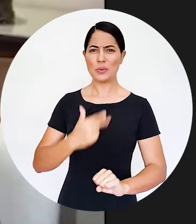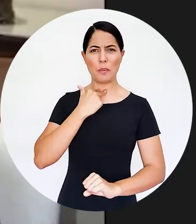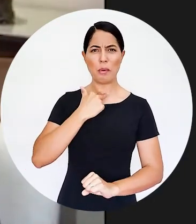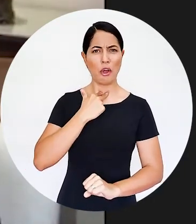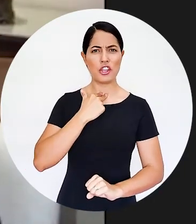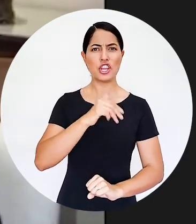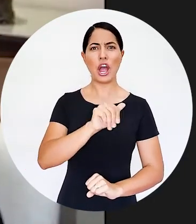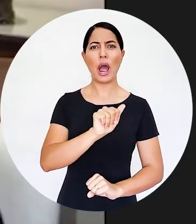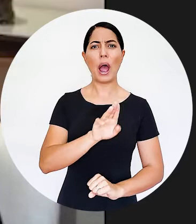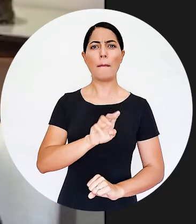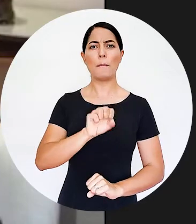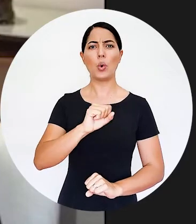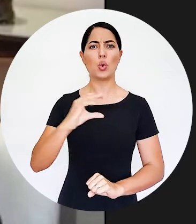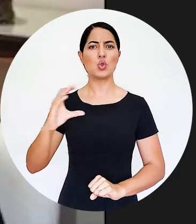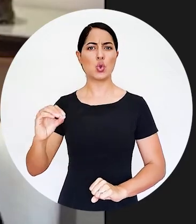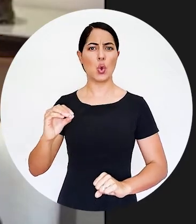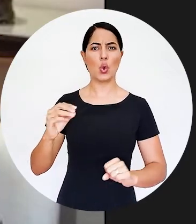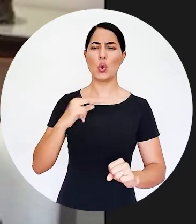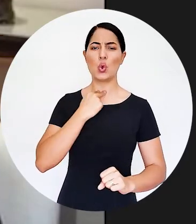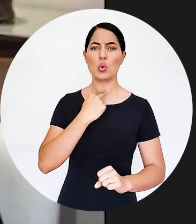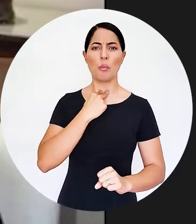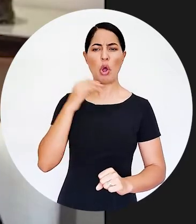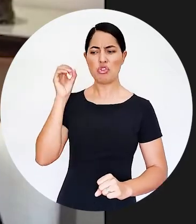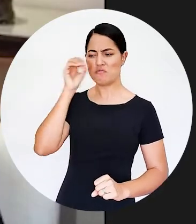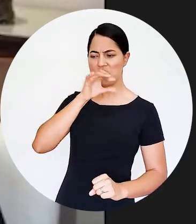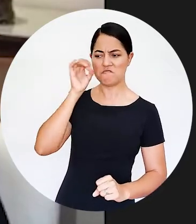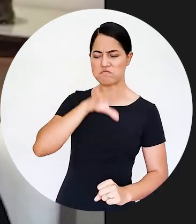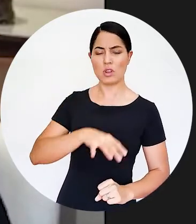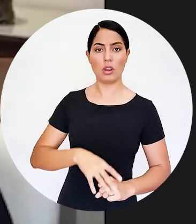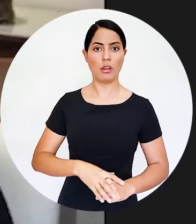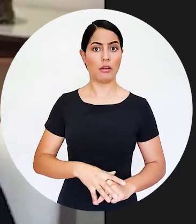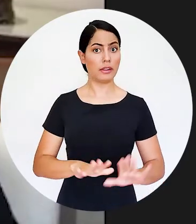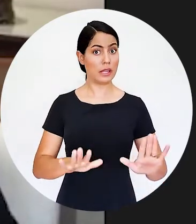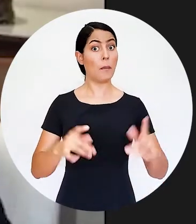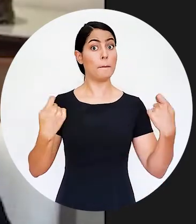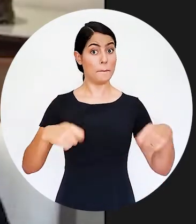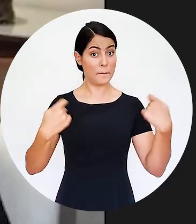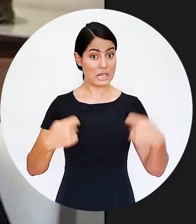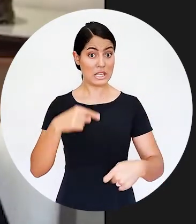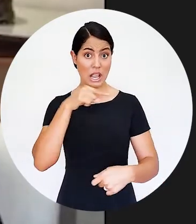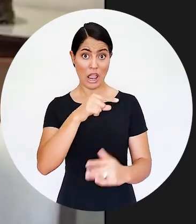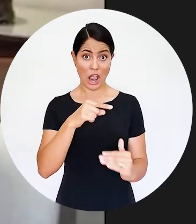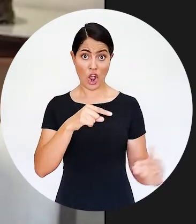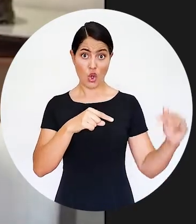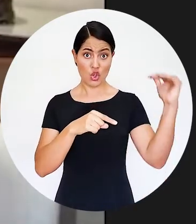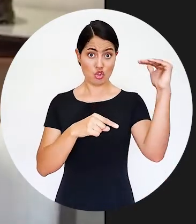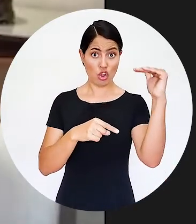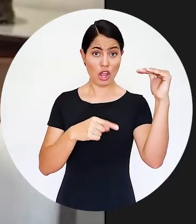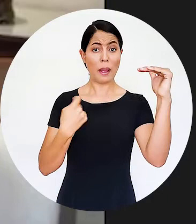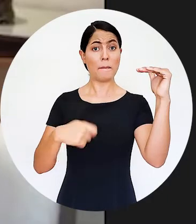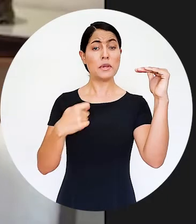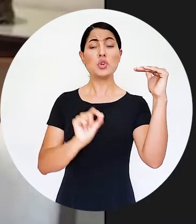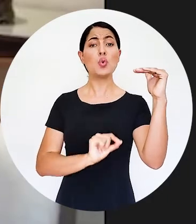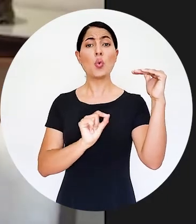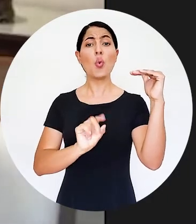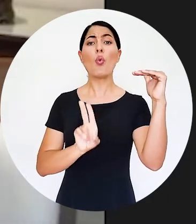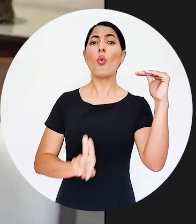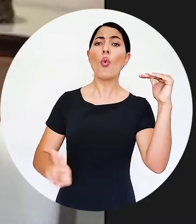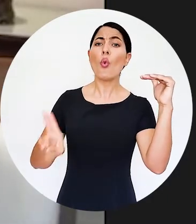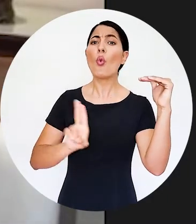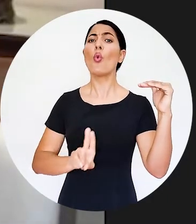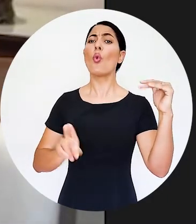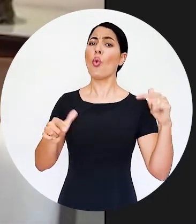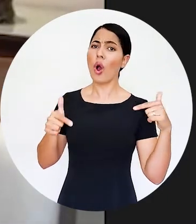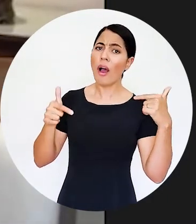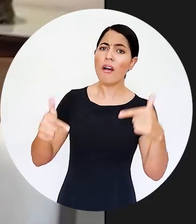daqueles limites específicos que a própria lei traça então autoridade para use não fala abuso e